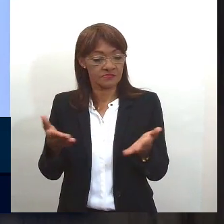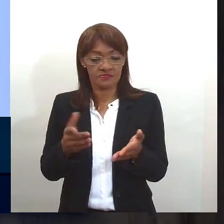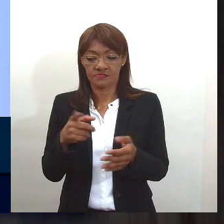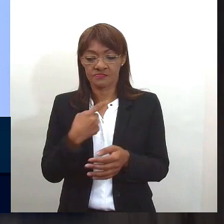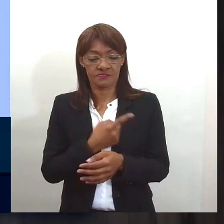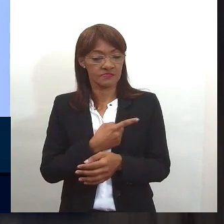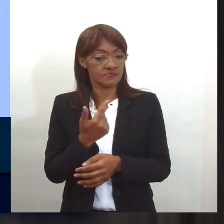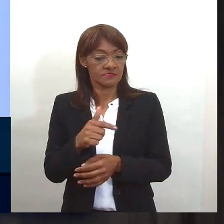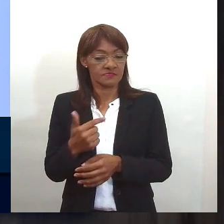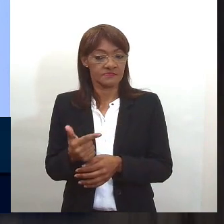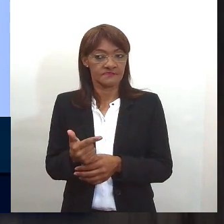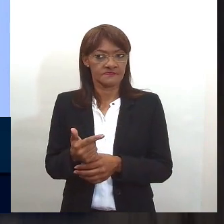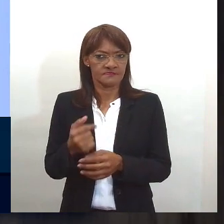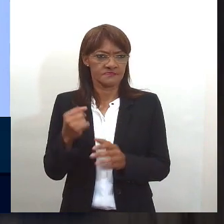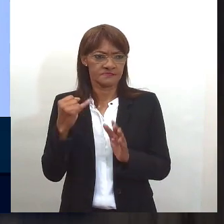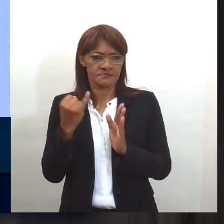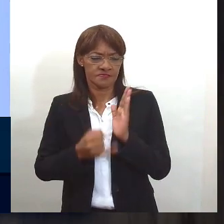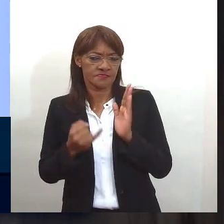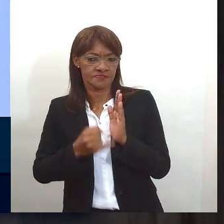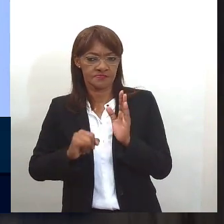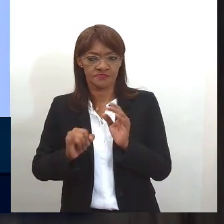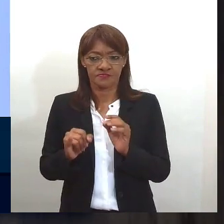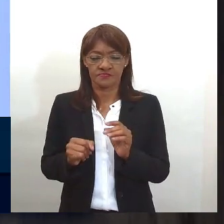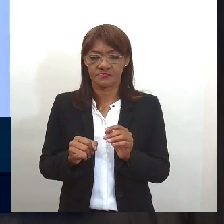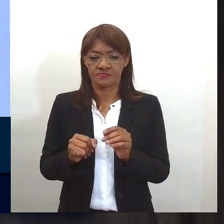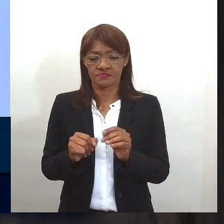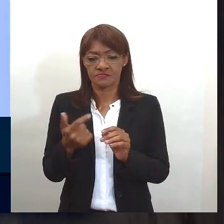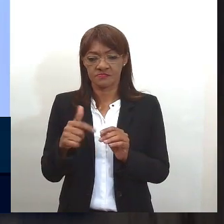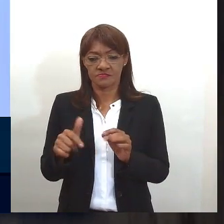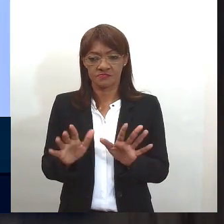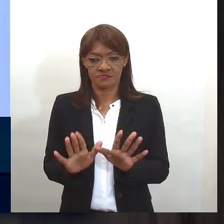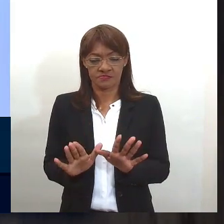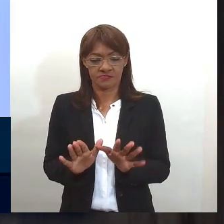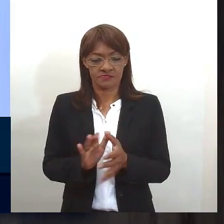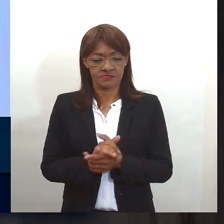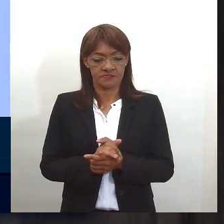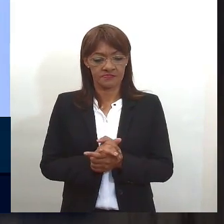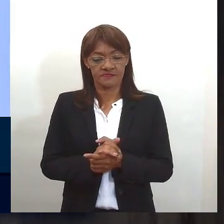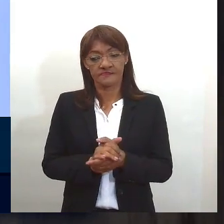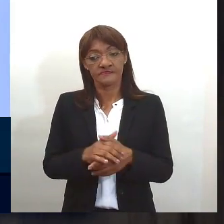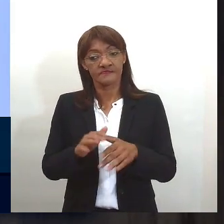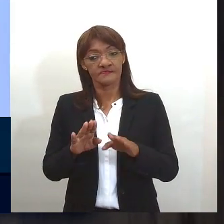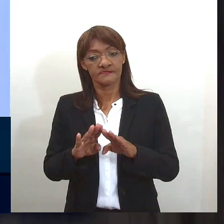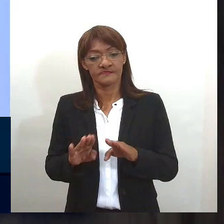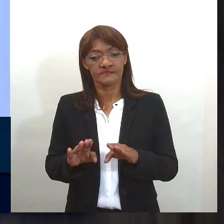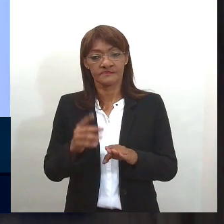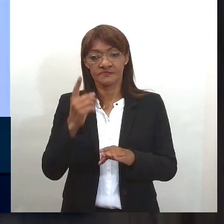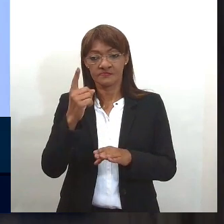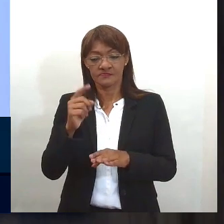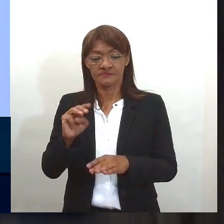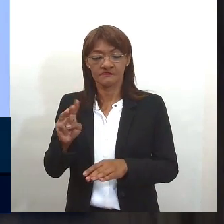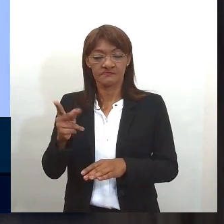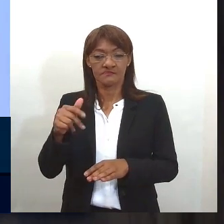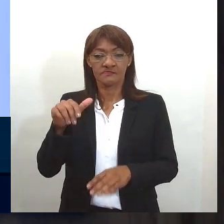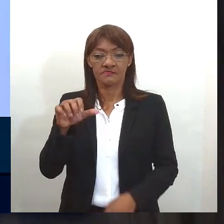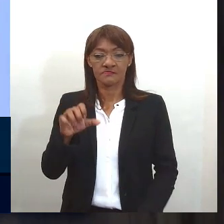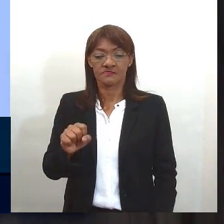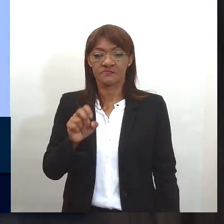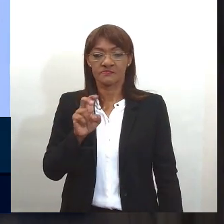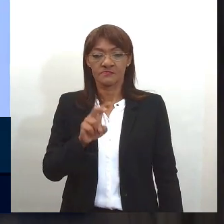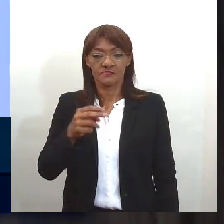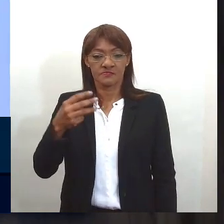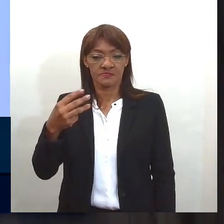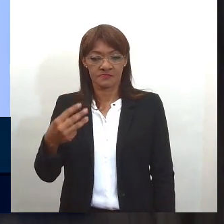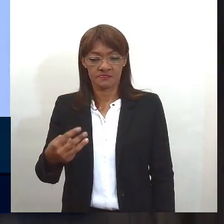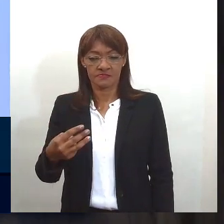gente é só o primário. Nesse caso, foi 1 bilhão e 53 milhões.